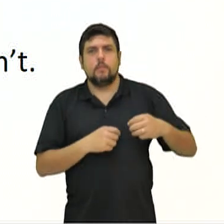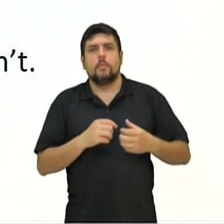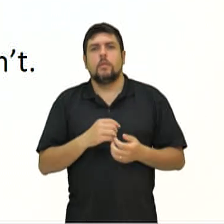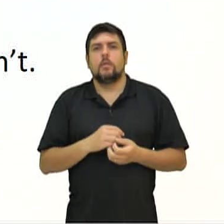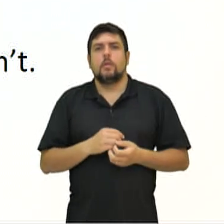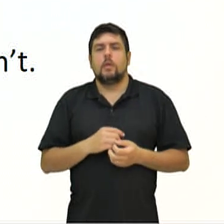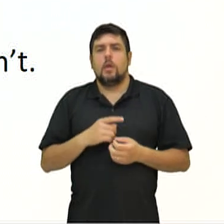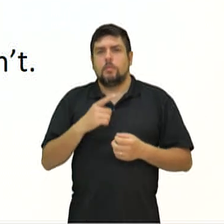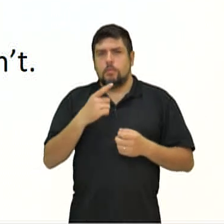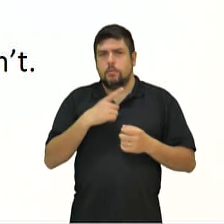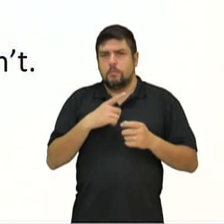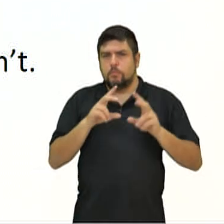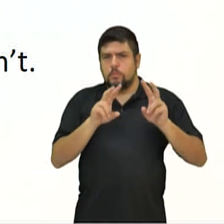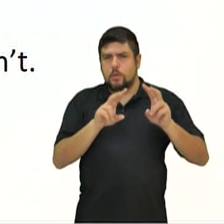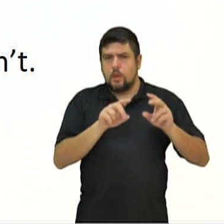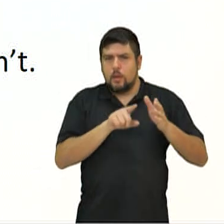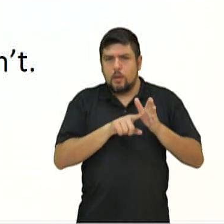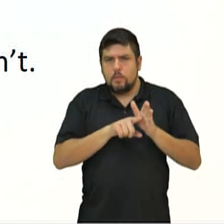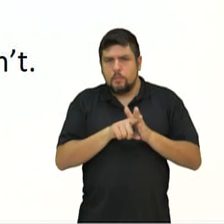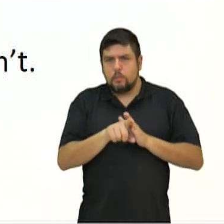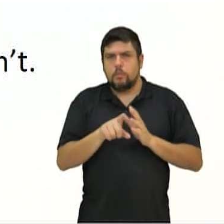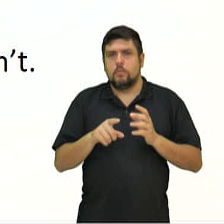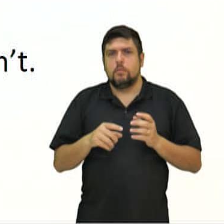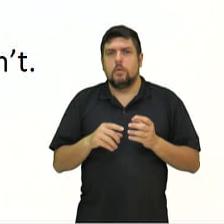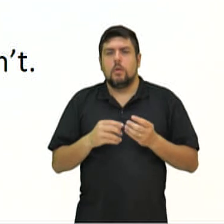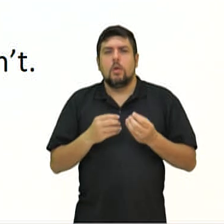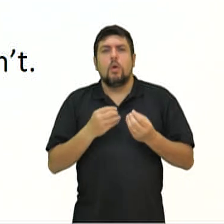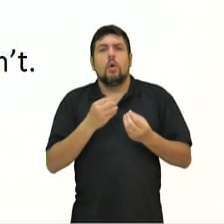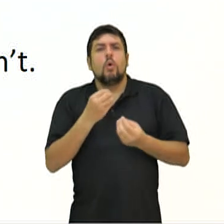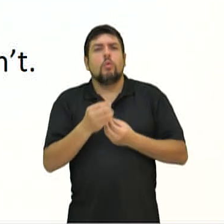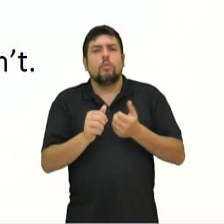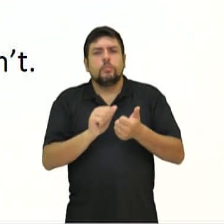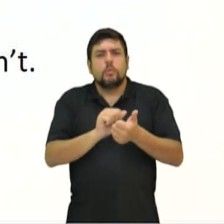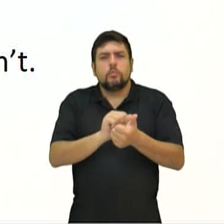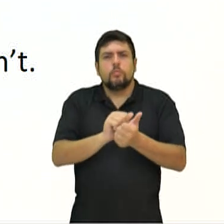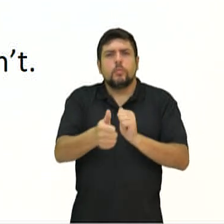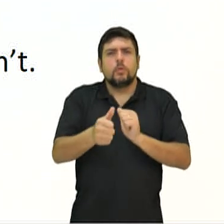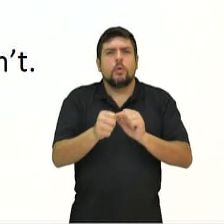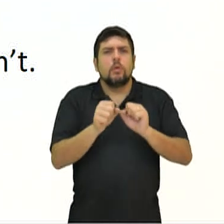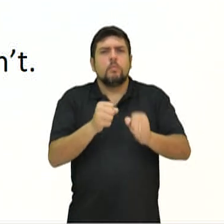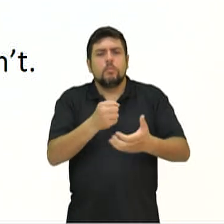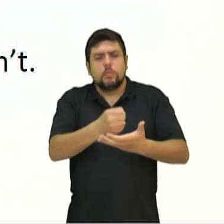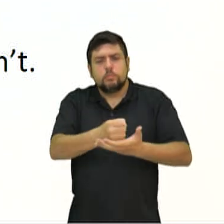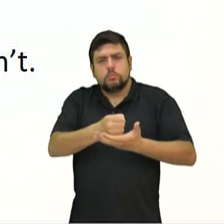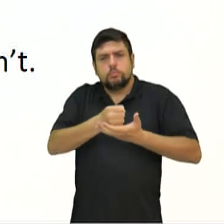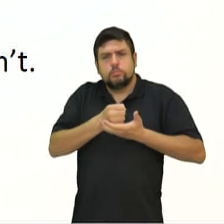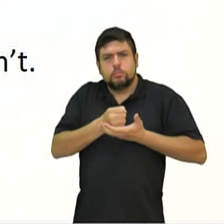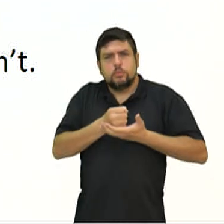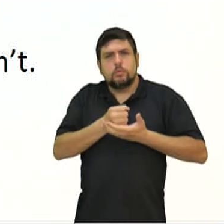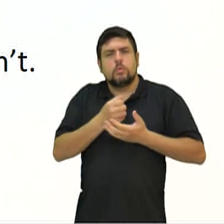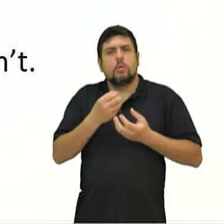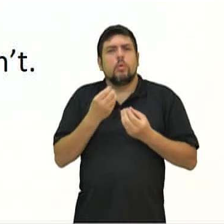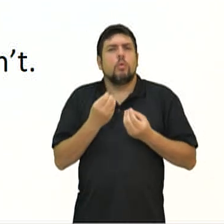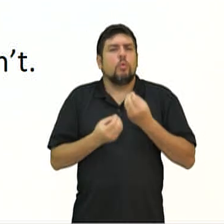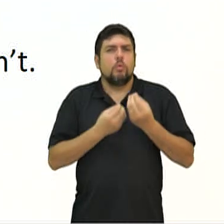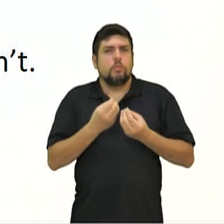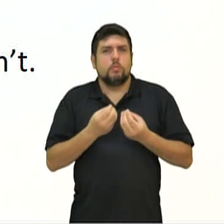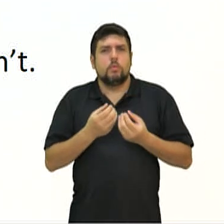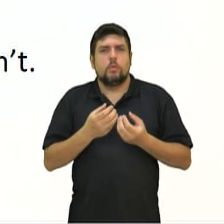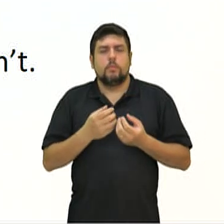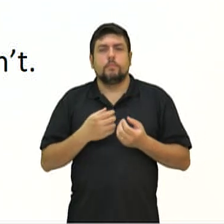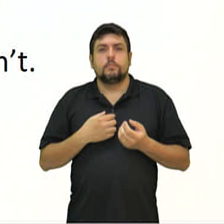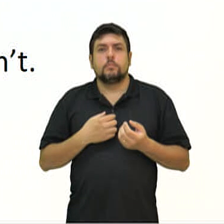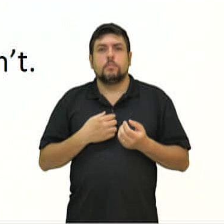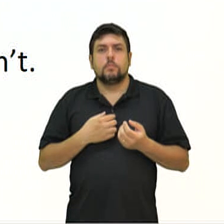nossa lição, né? Como que o esporte pode ajudar as pessoas? Né? Se os